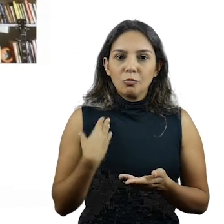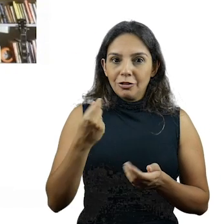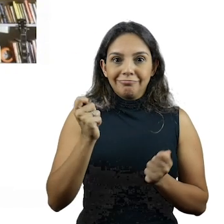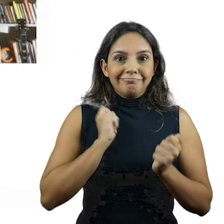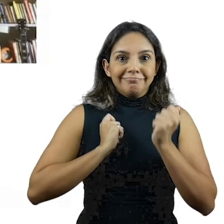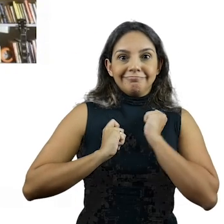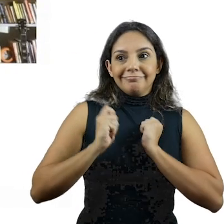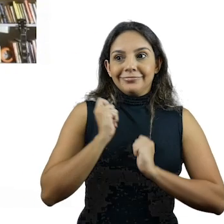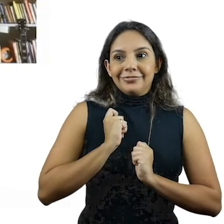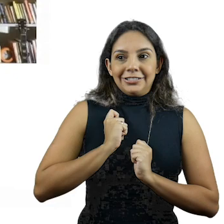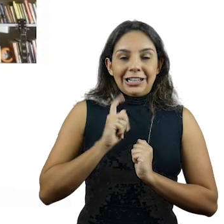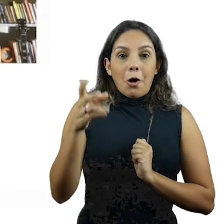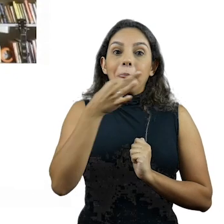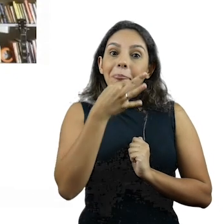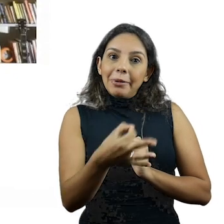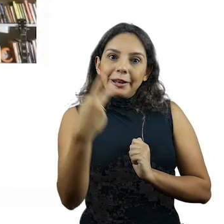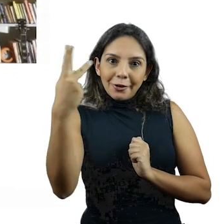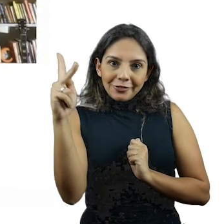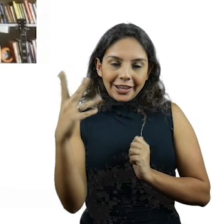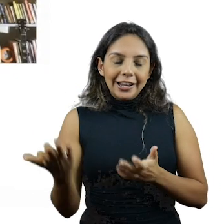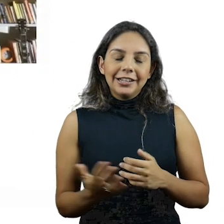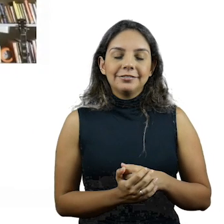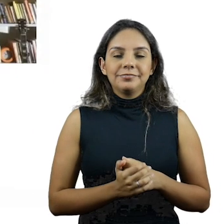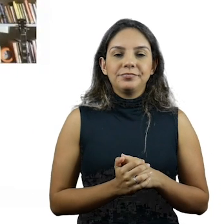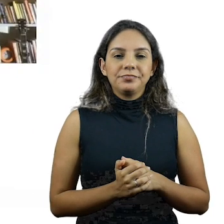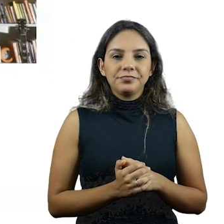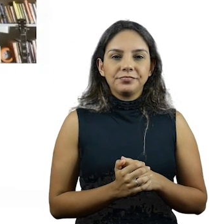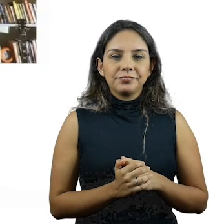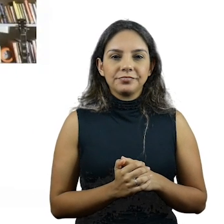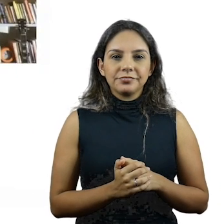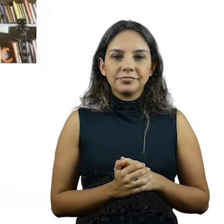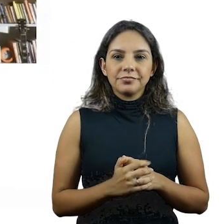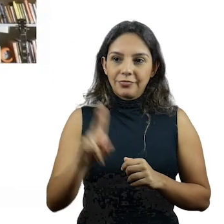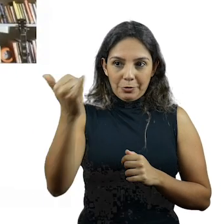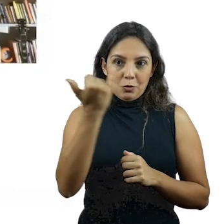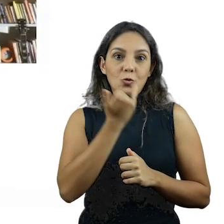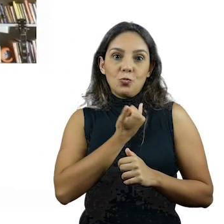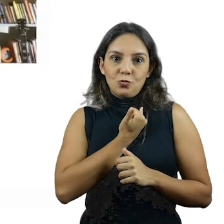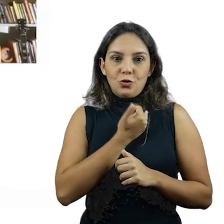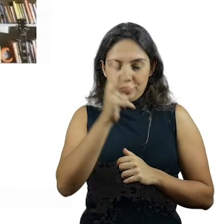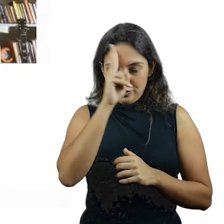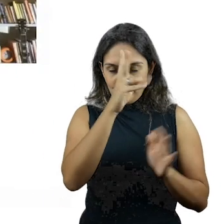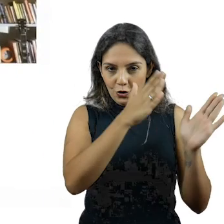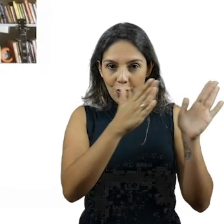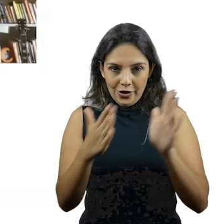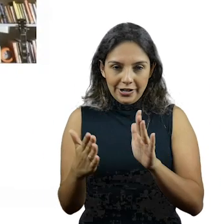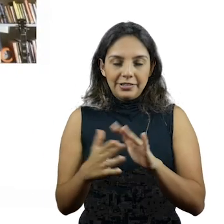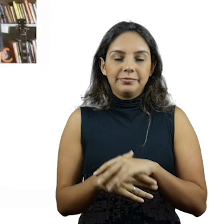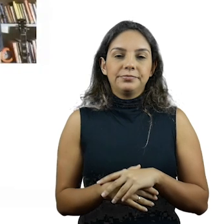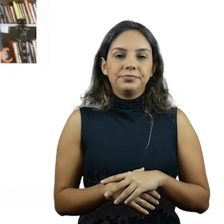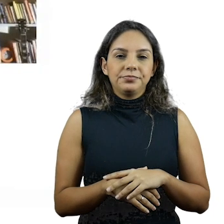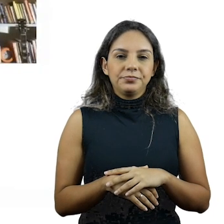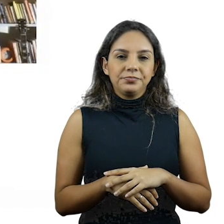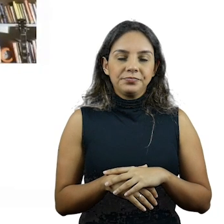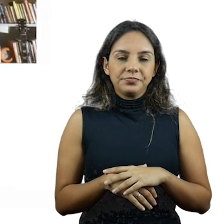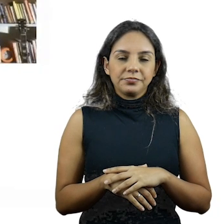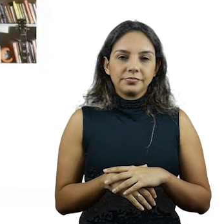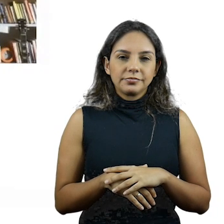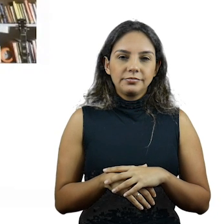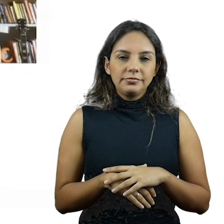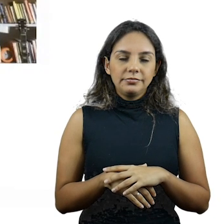ansioso pelo qual seria a reação dele. Afinal, ele que tinha me contado aquela história toda, né?